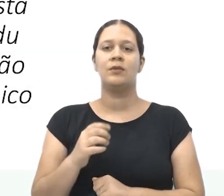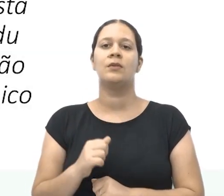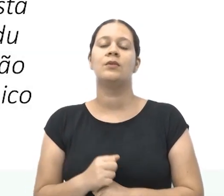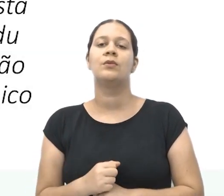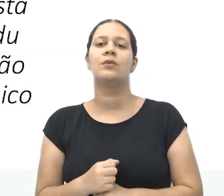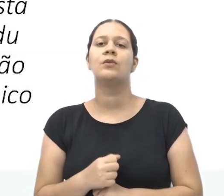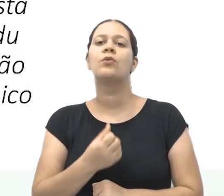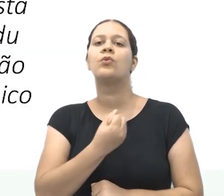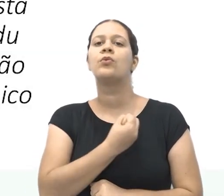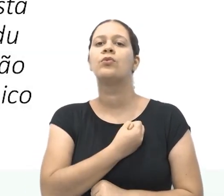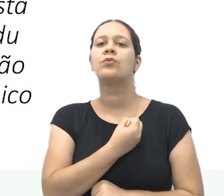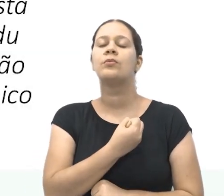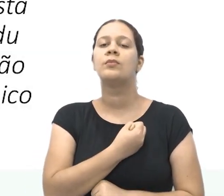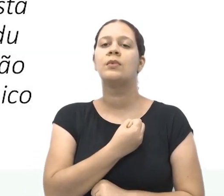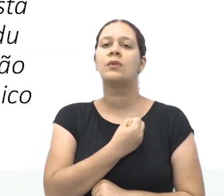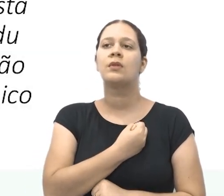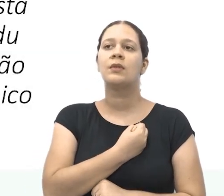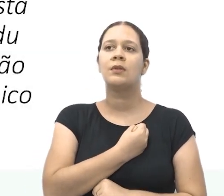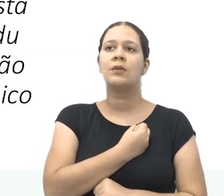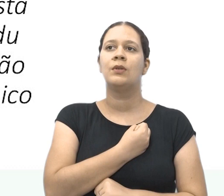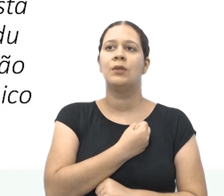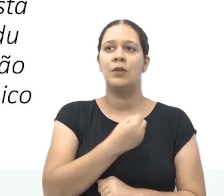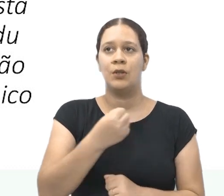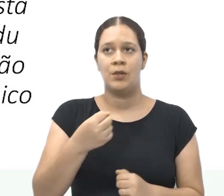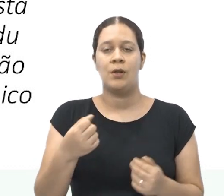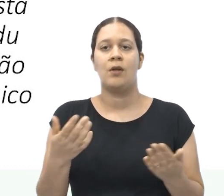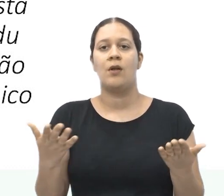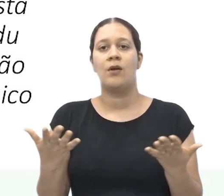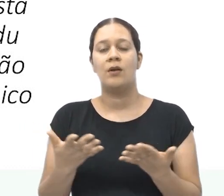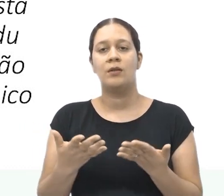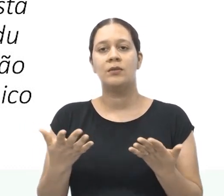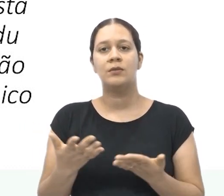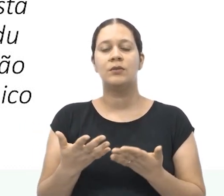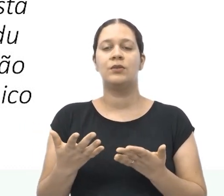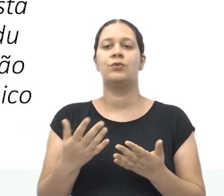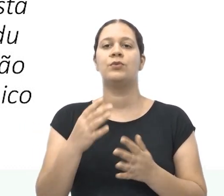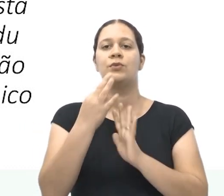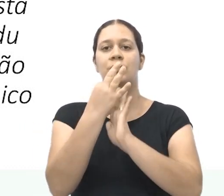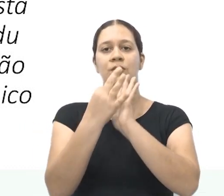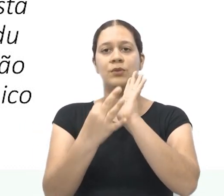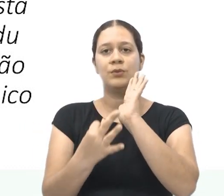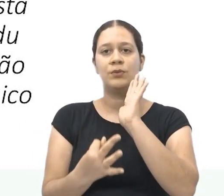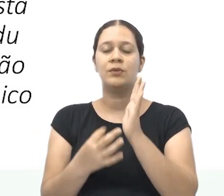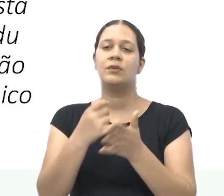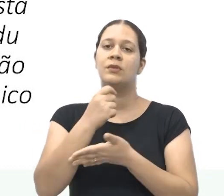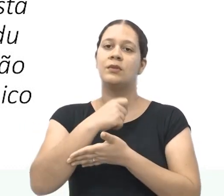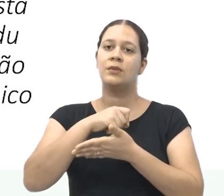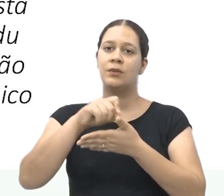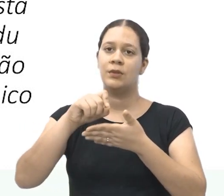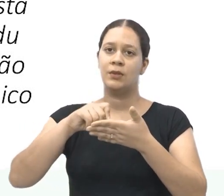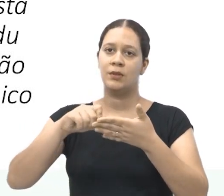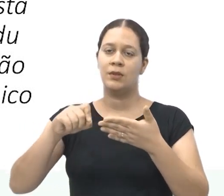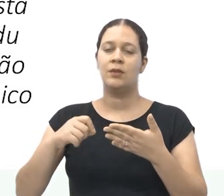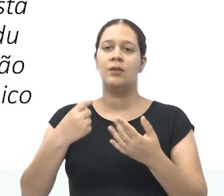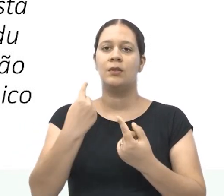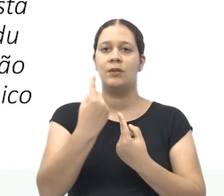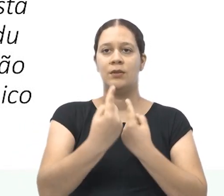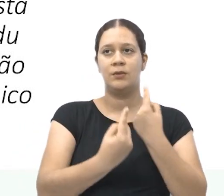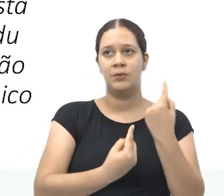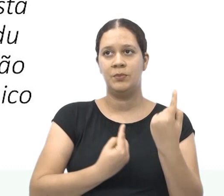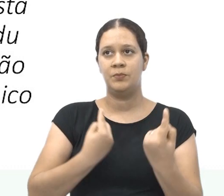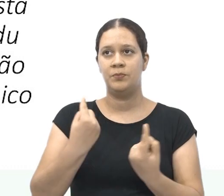dizendo, enumere as alternativas da segunda coluna com base nos textos escritos